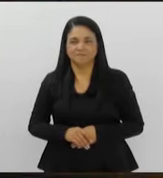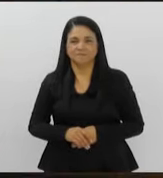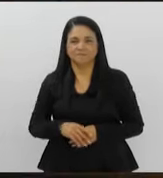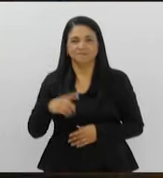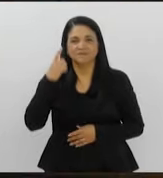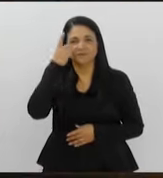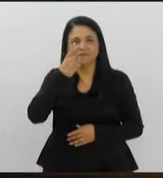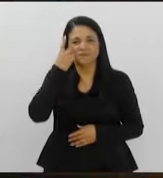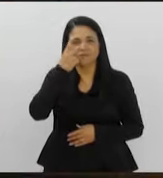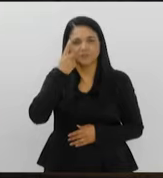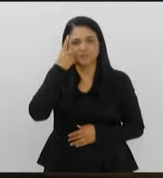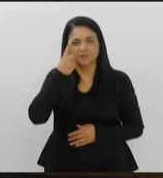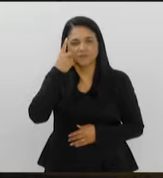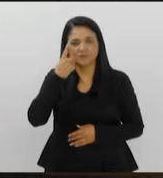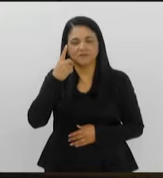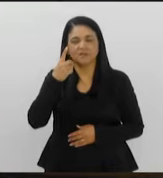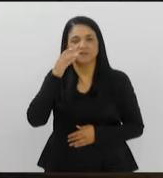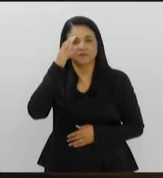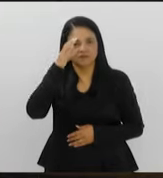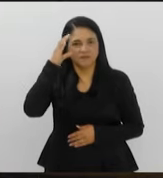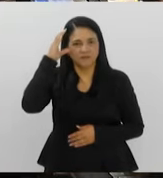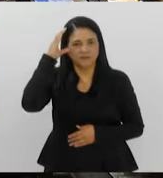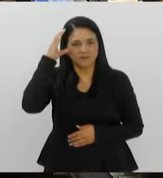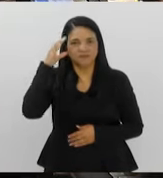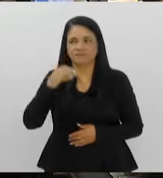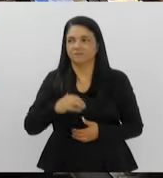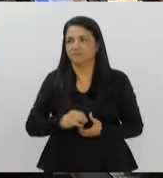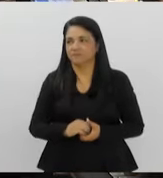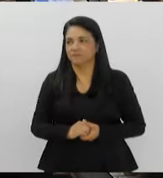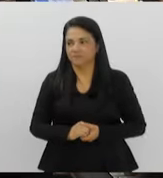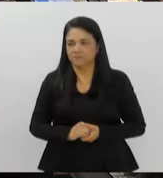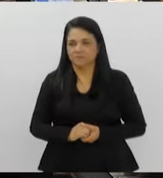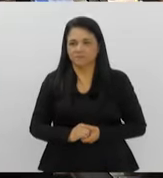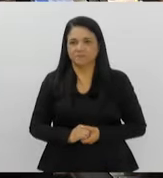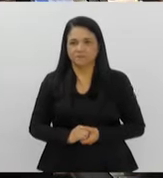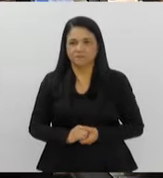Deputada, nossa nobre deputada Célia Jordão.